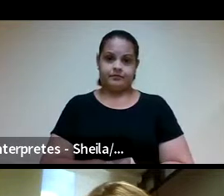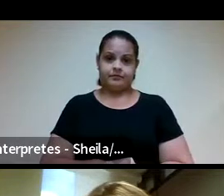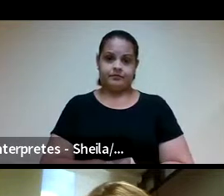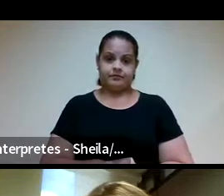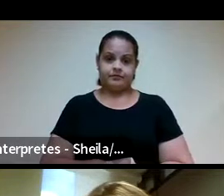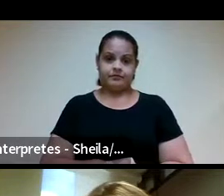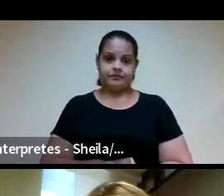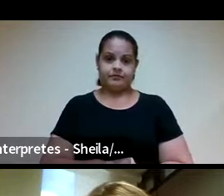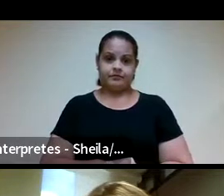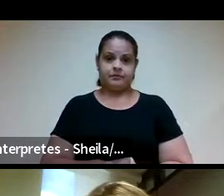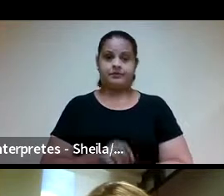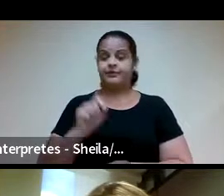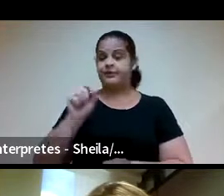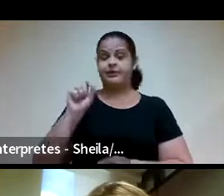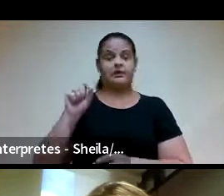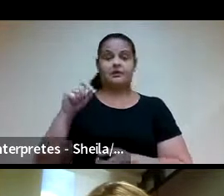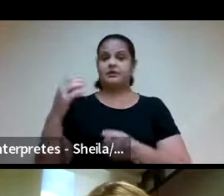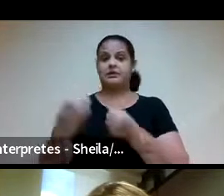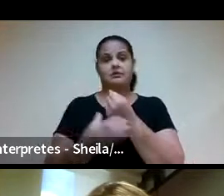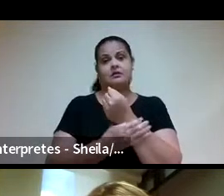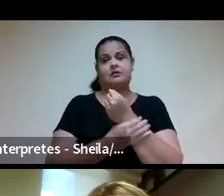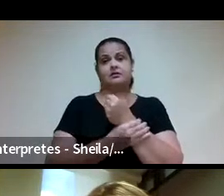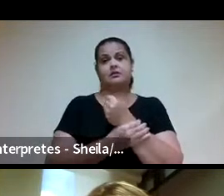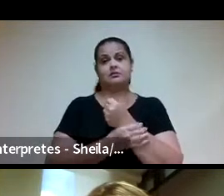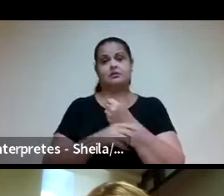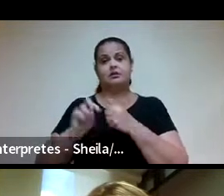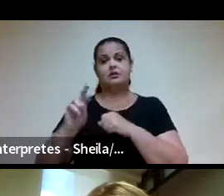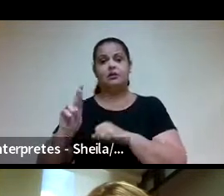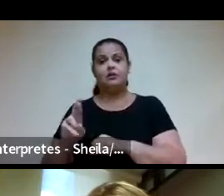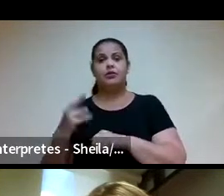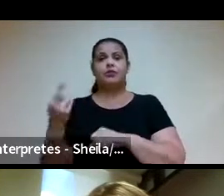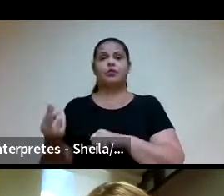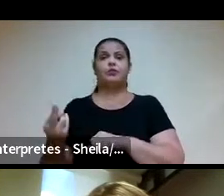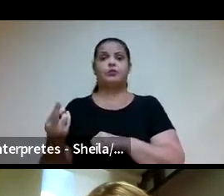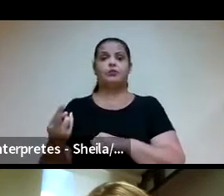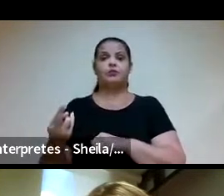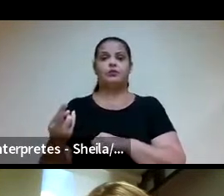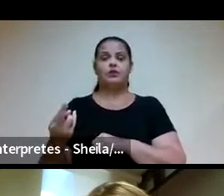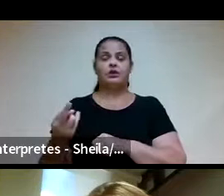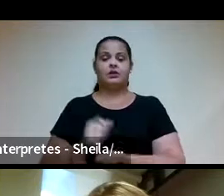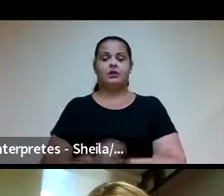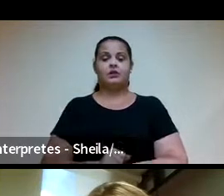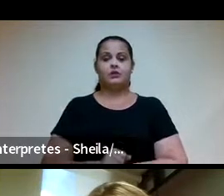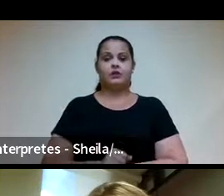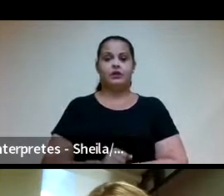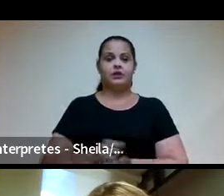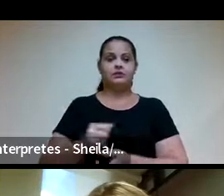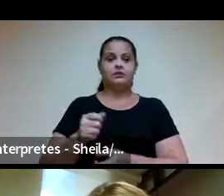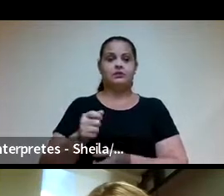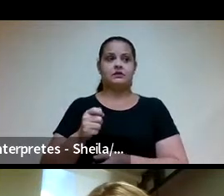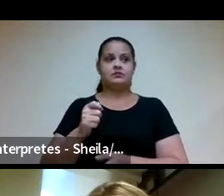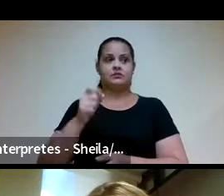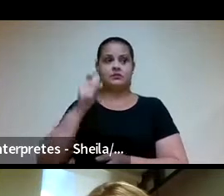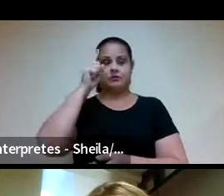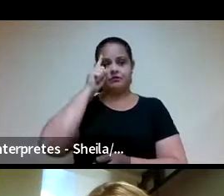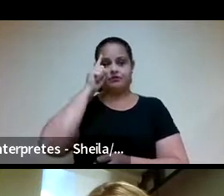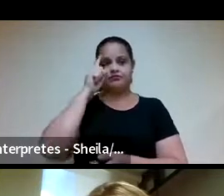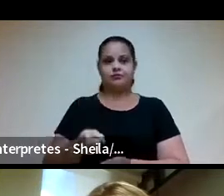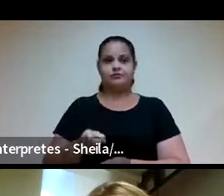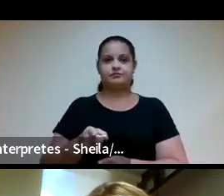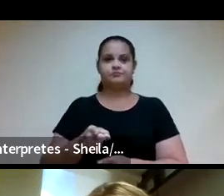Que defesa? Ao contrário, há uma acusação. Até,